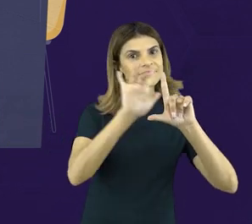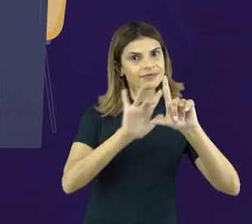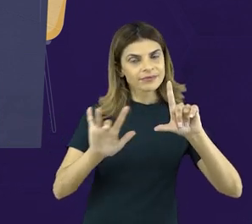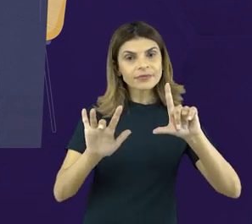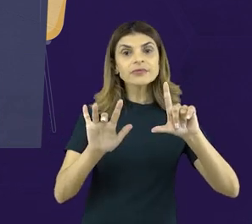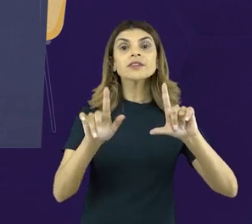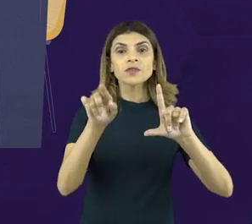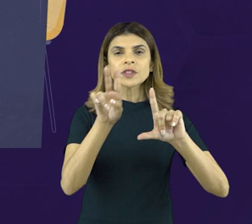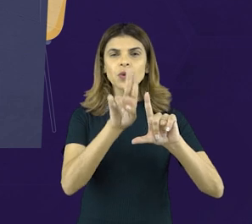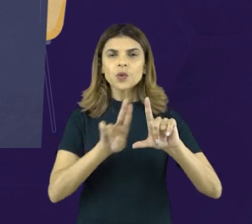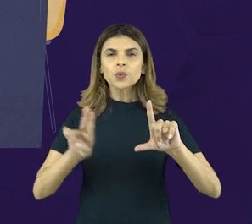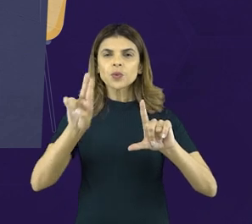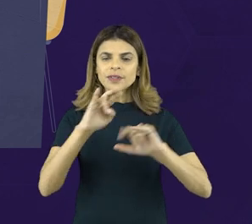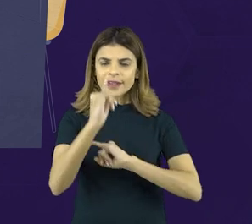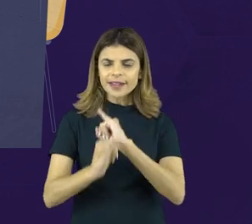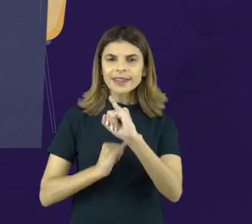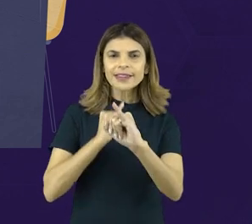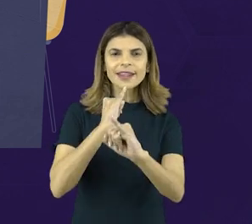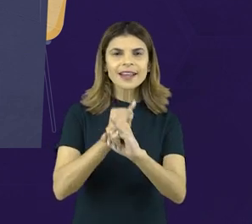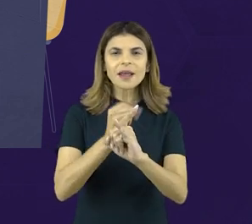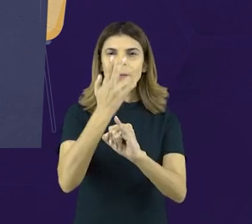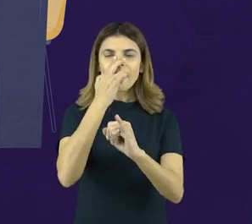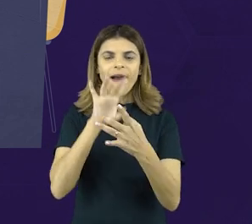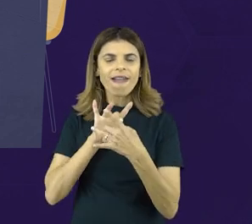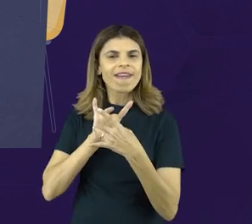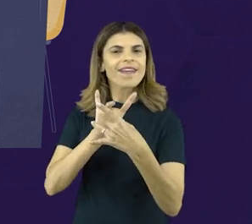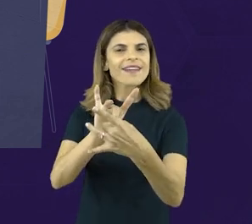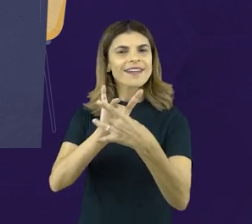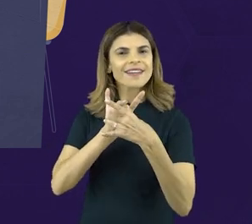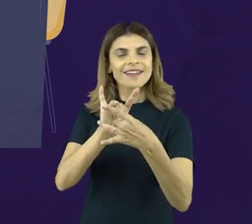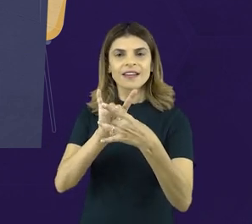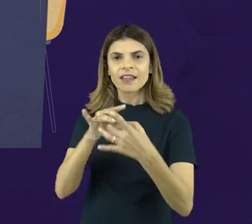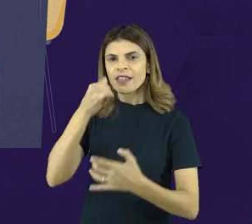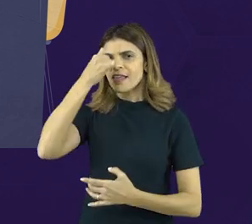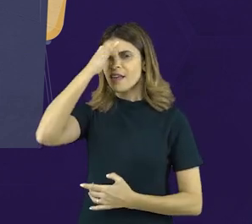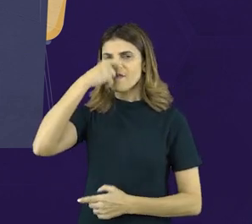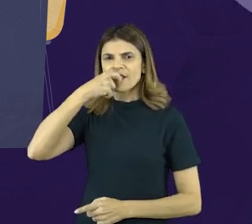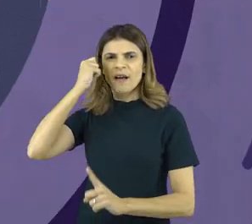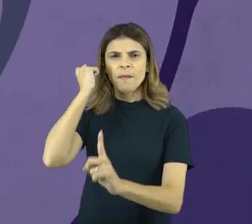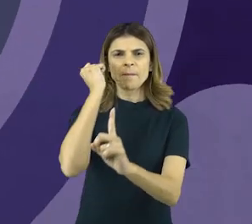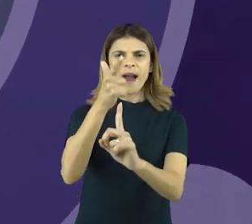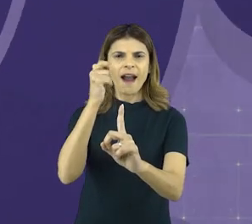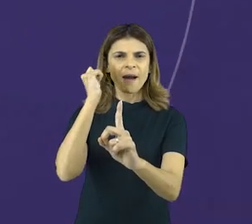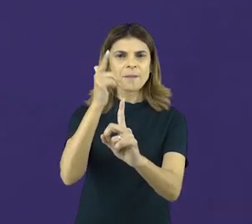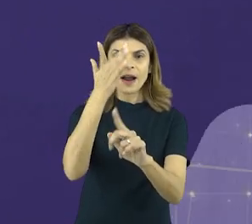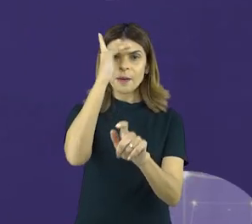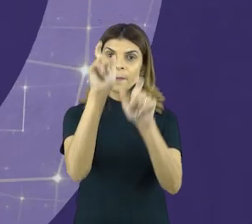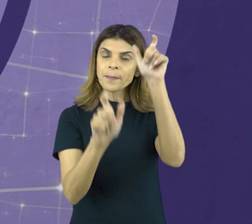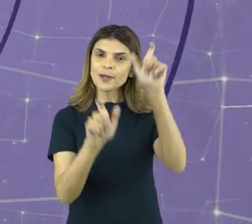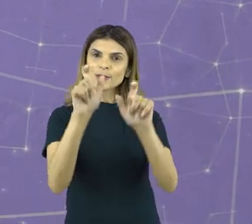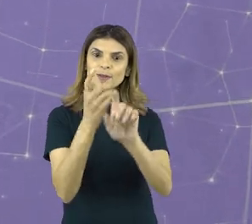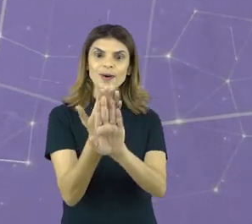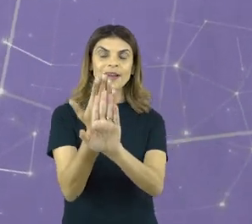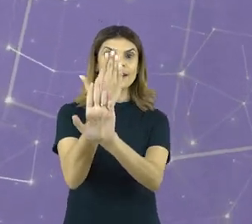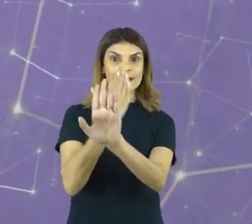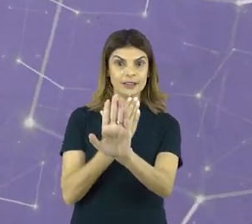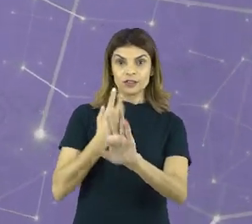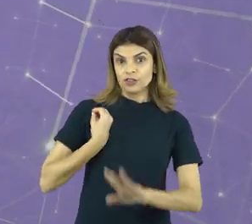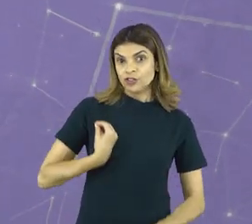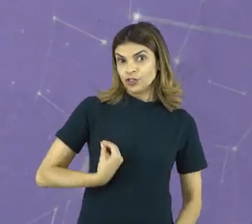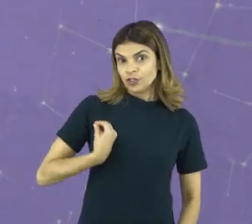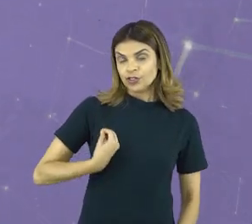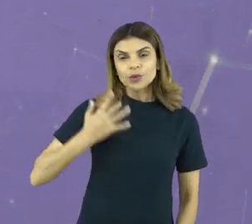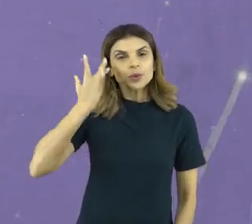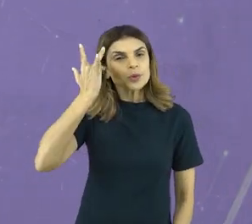uso torna a internet mais amigável e ajuda a evitar atitudes ofensivas. Com a internet presente no nosso